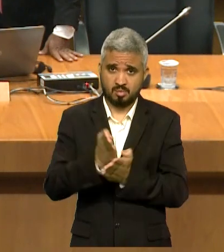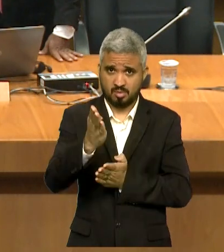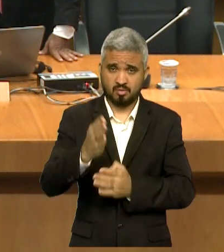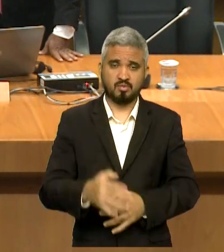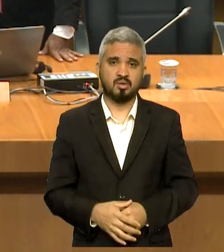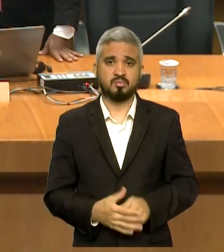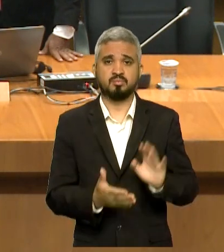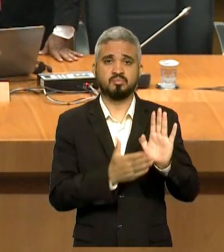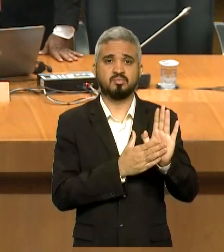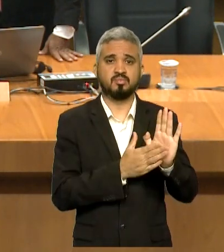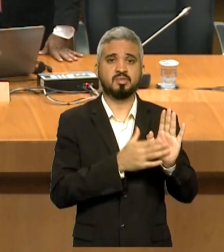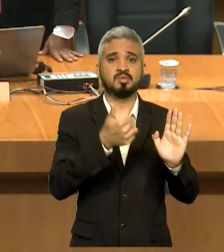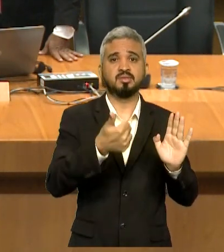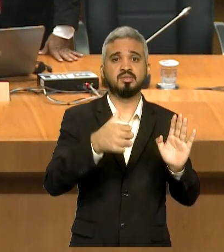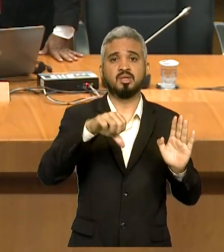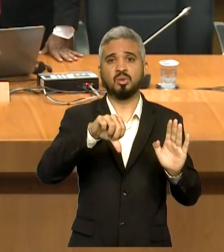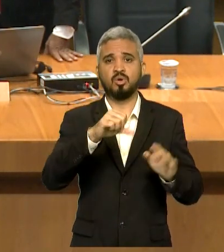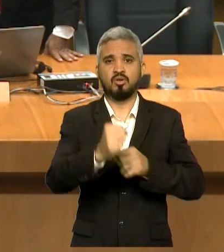número